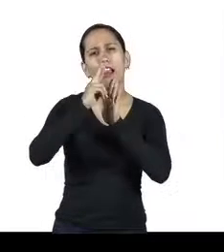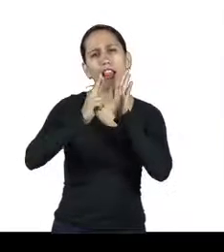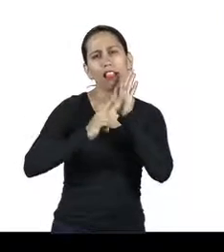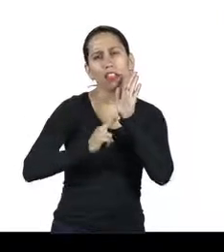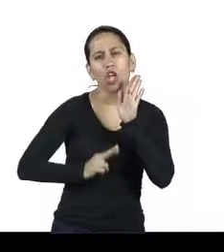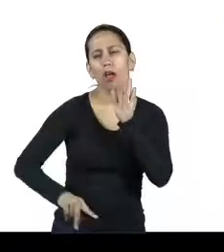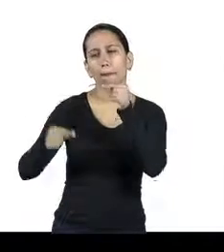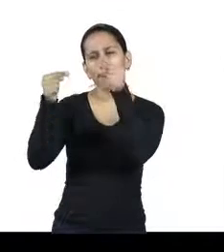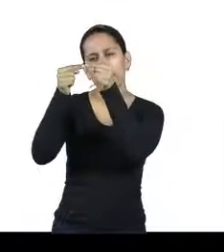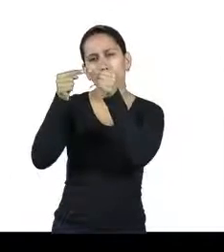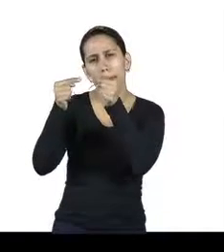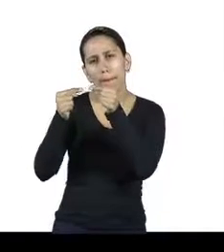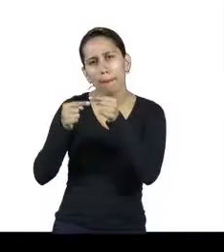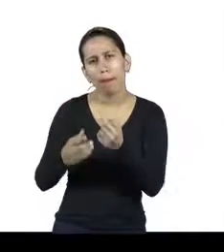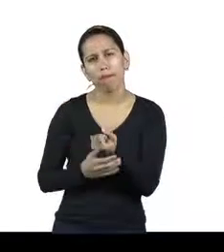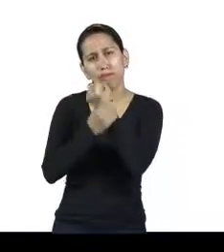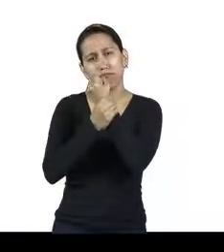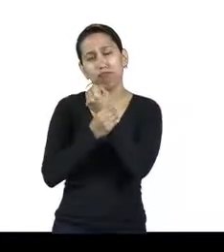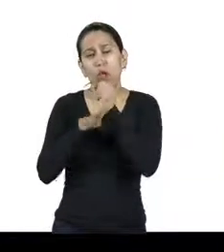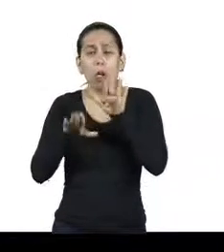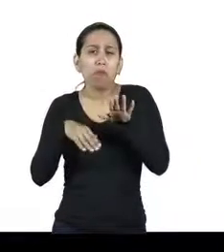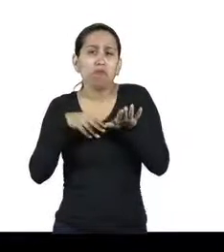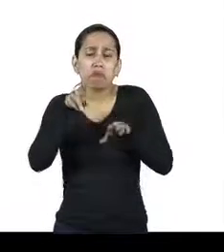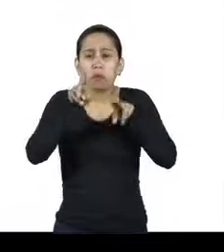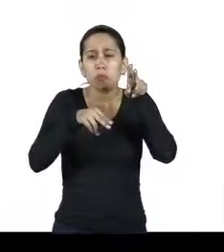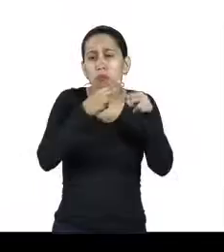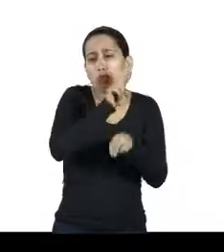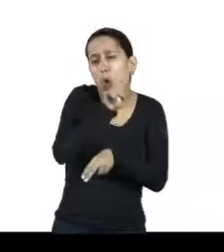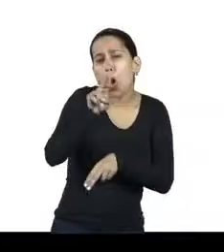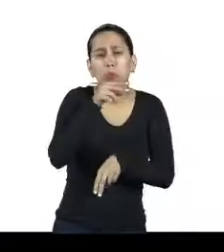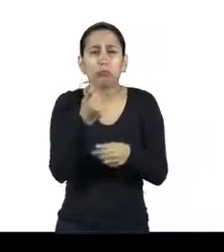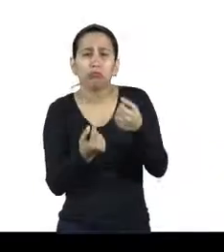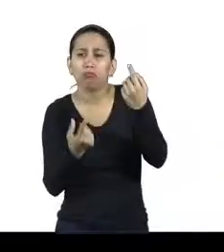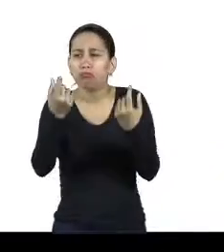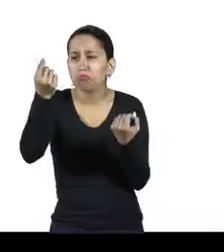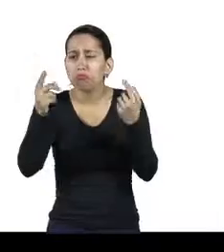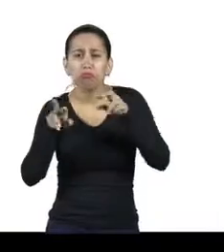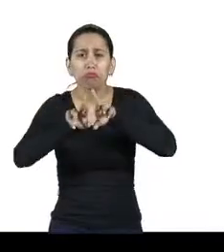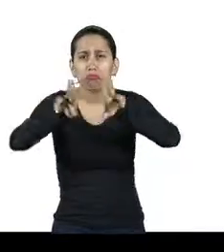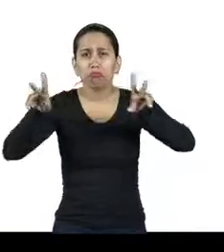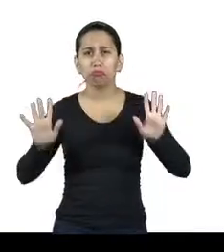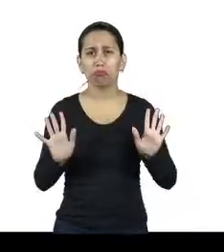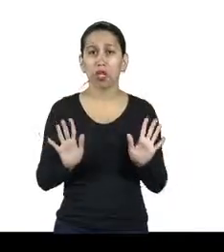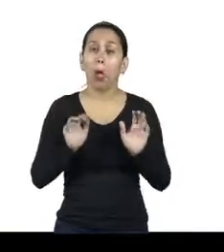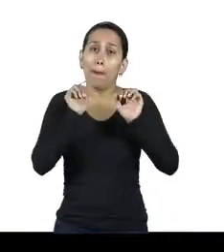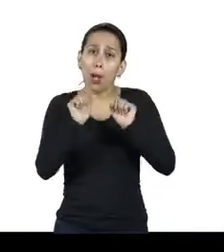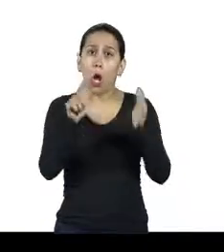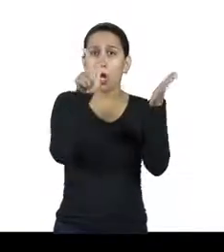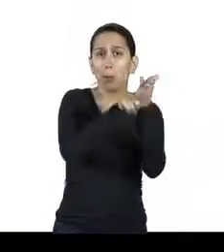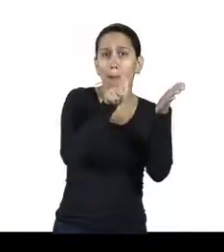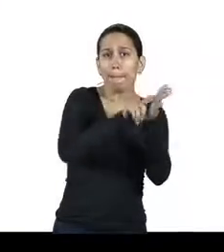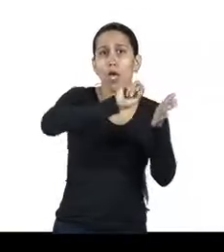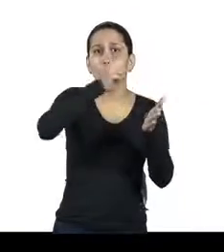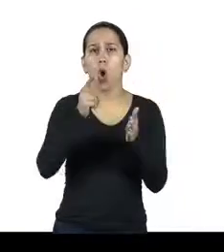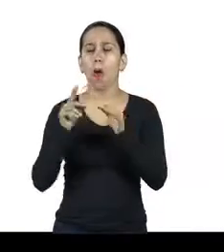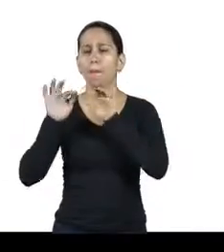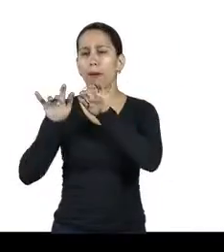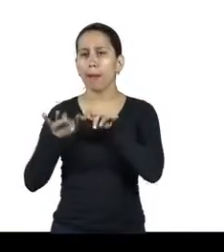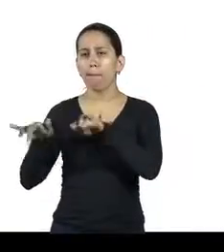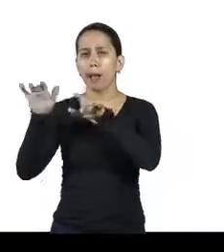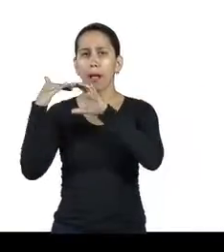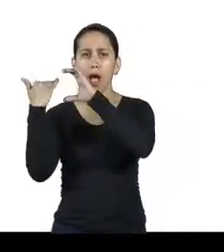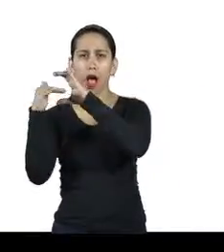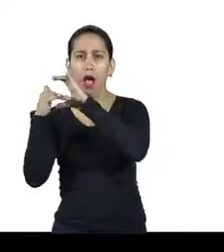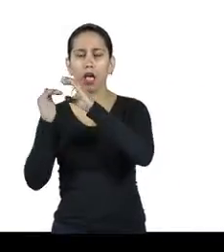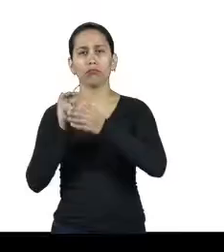nome pode variar e ele pode ser de papel ou até mesmo eletrônico ou telefônico, mas o objetivo será sempre o mesmo: descrever a